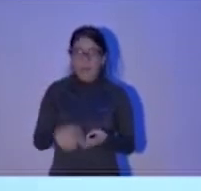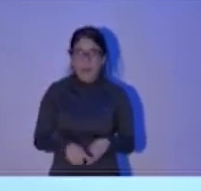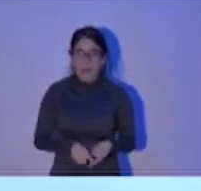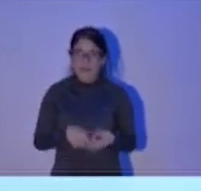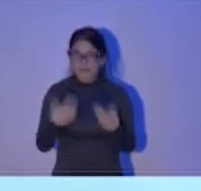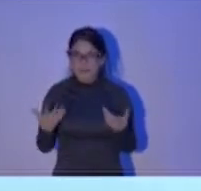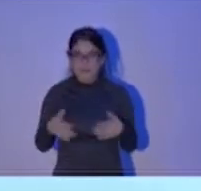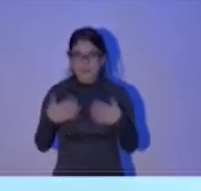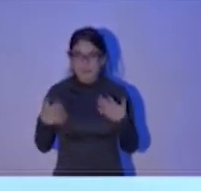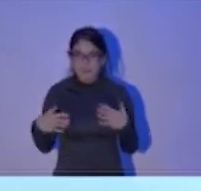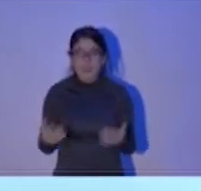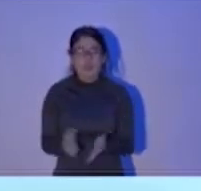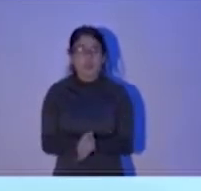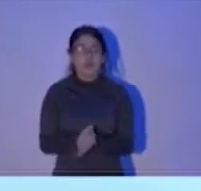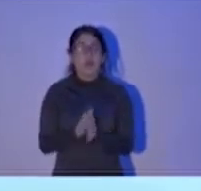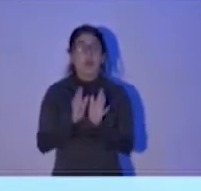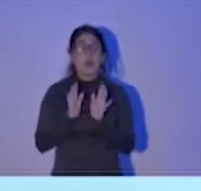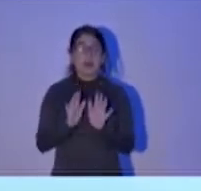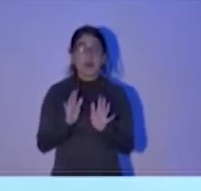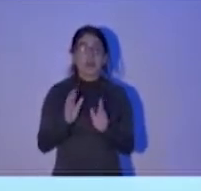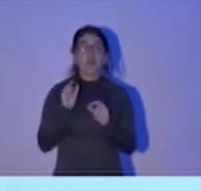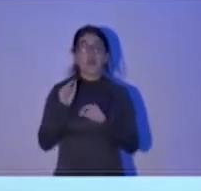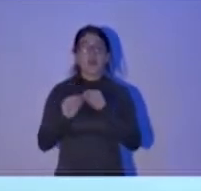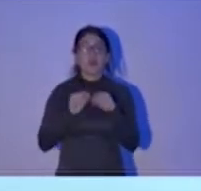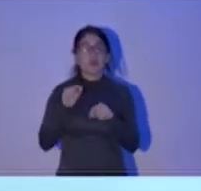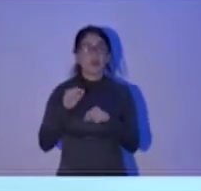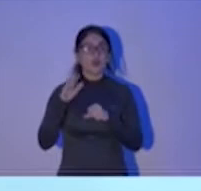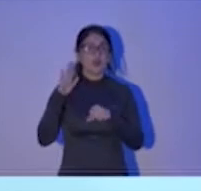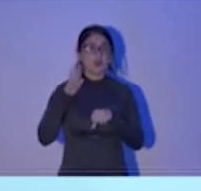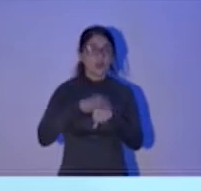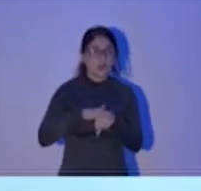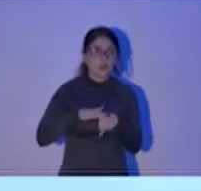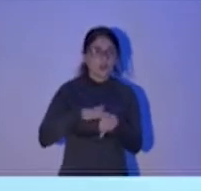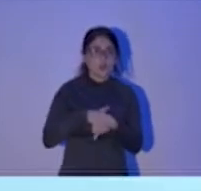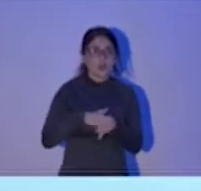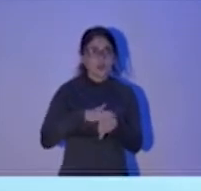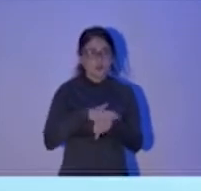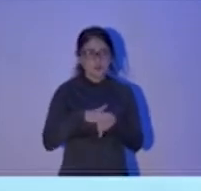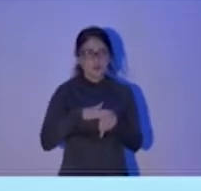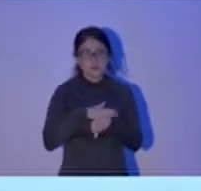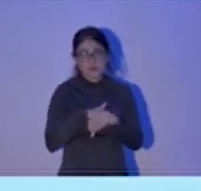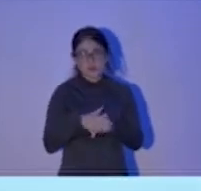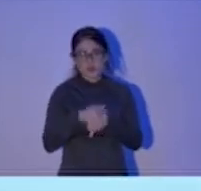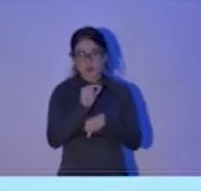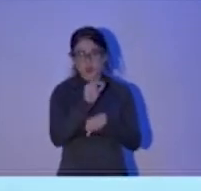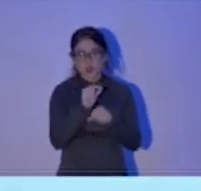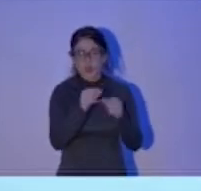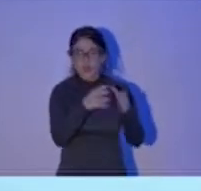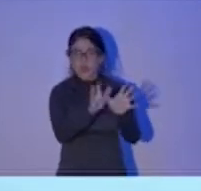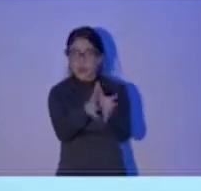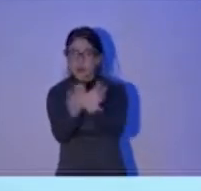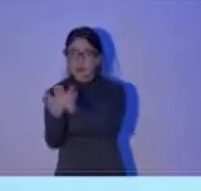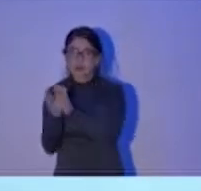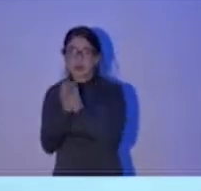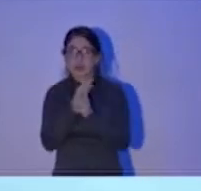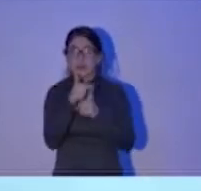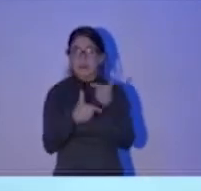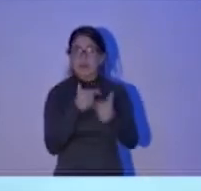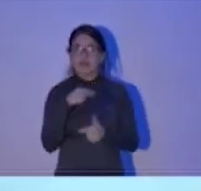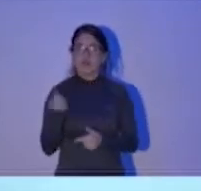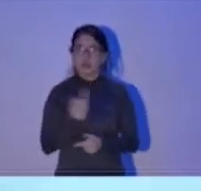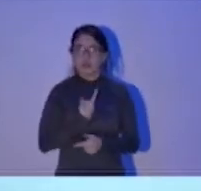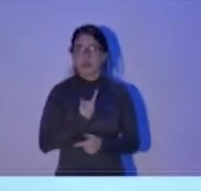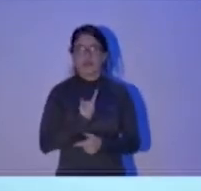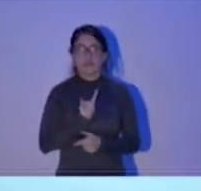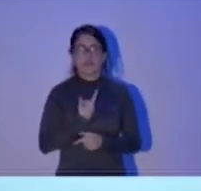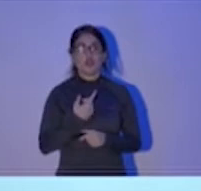com isso algumas vezes com todas as organizações que trabalham conosco, dizendo que nós